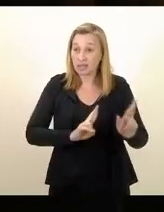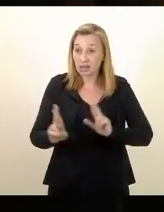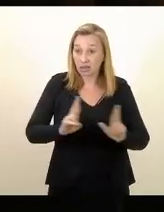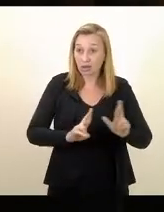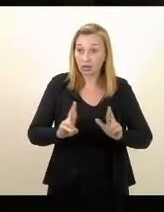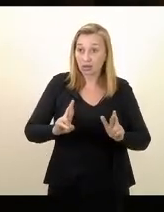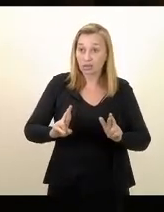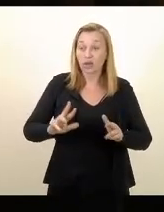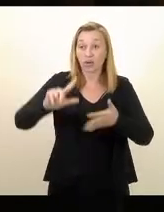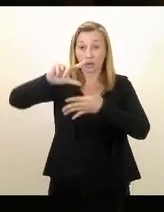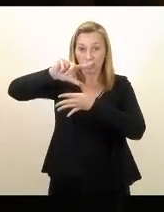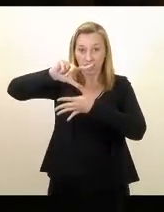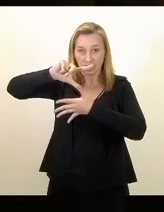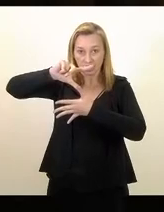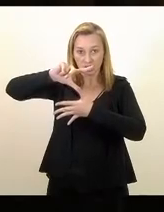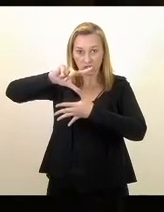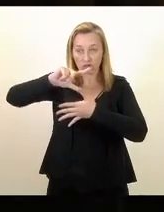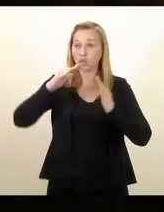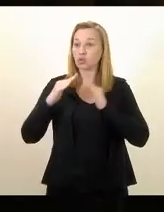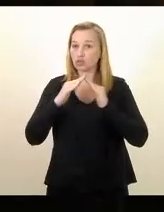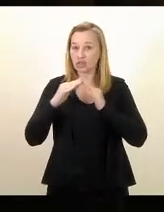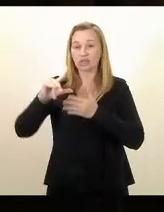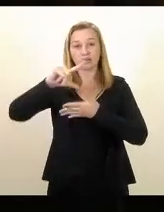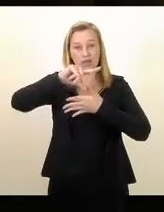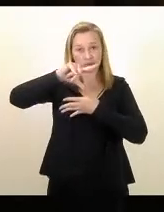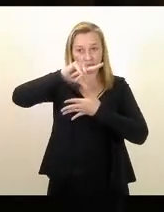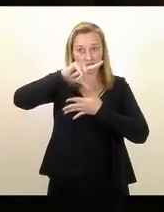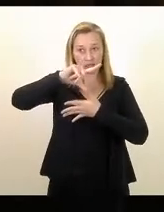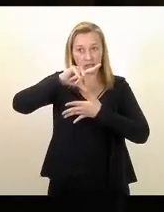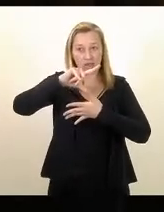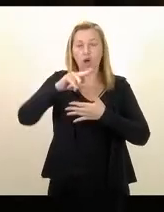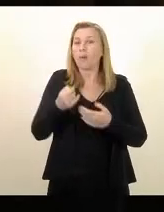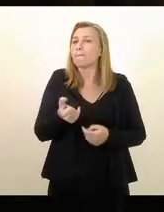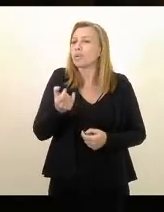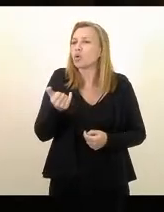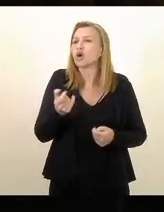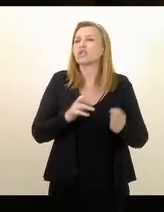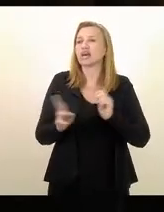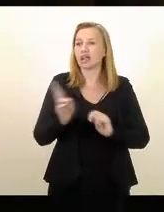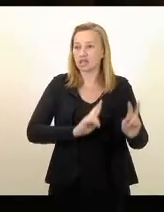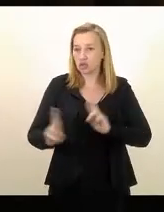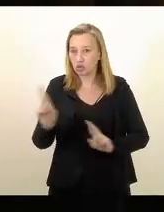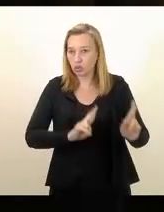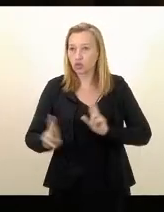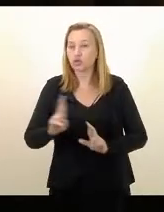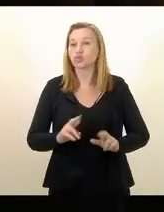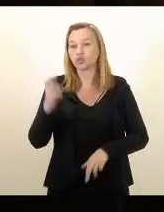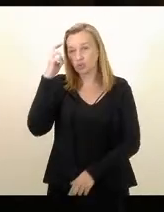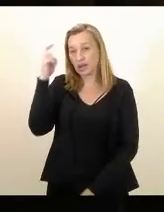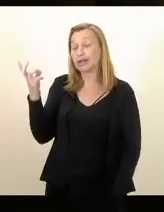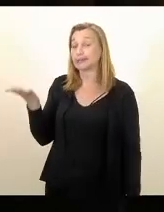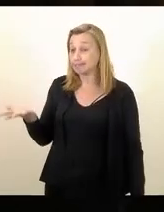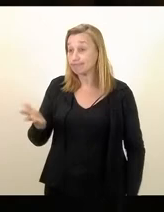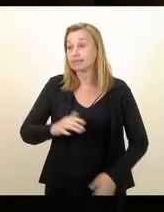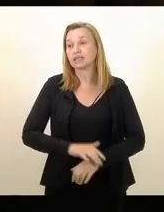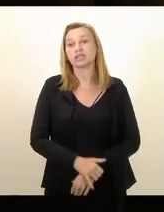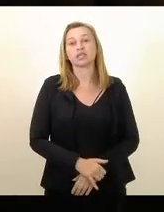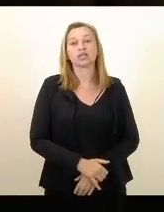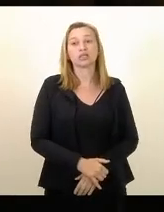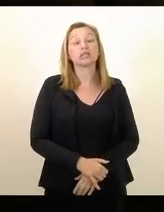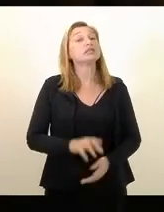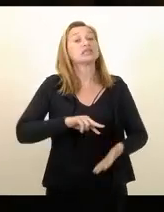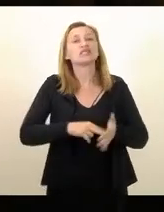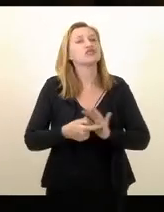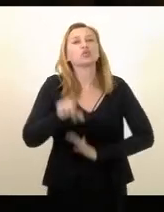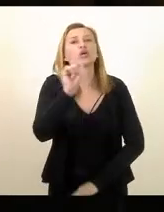Latina com os vizinhos latino-americanos com os quais a gente tem pouquíssimas relações culturais por incrível que pareça isso